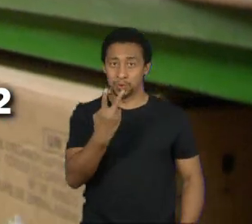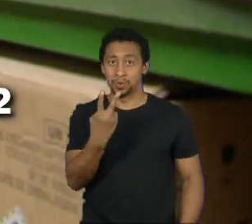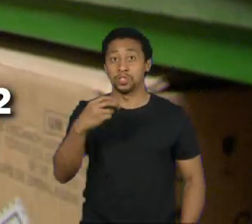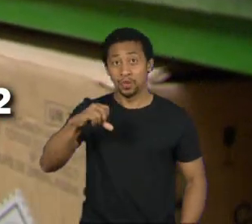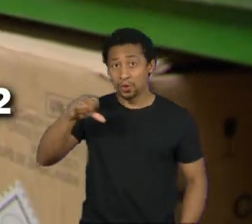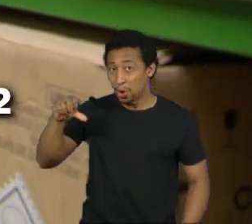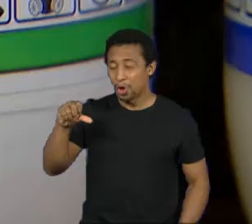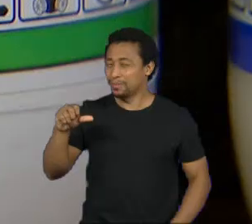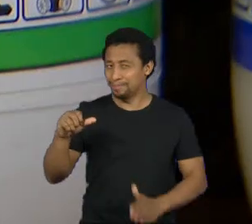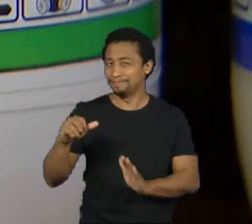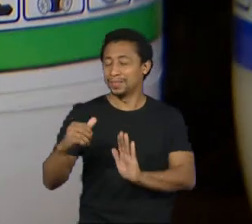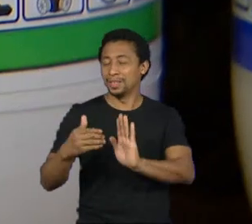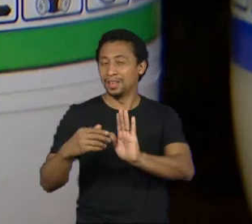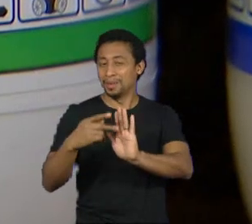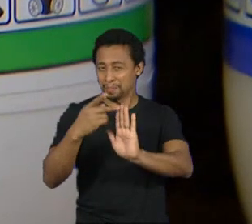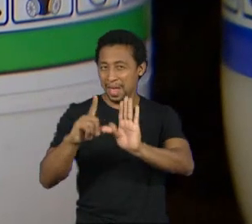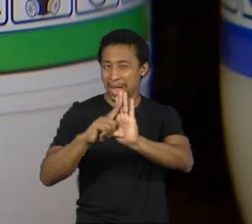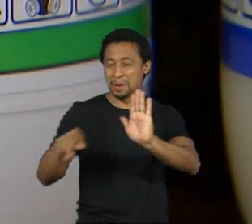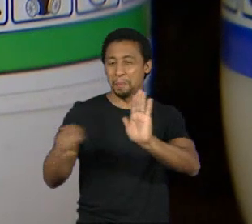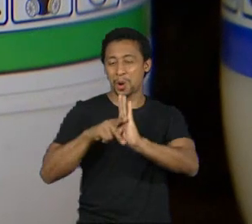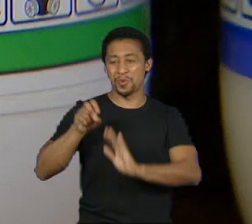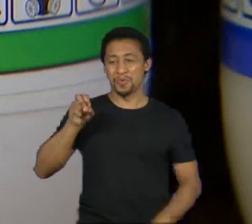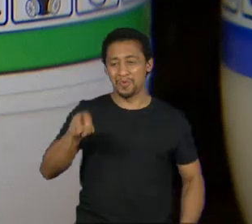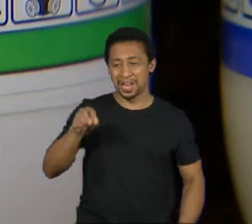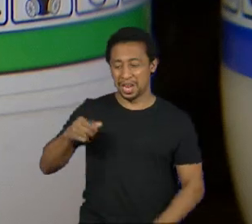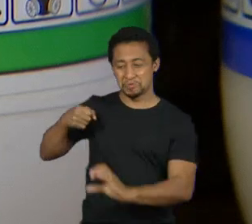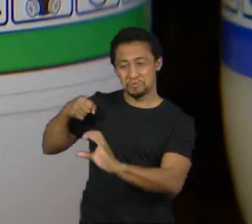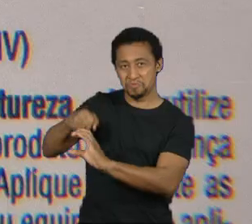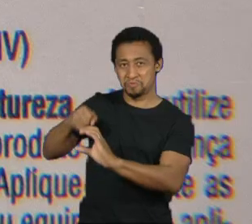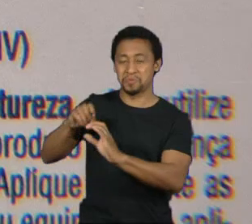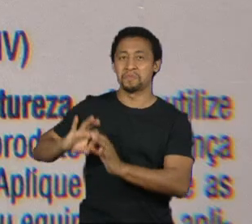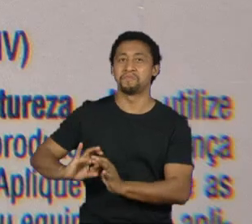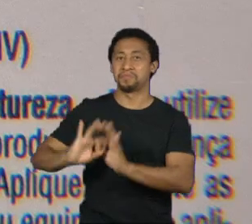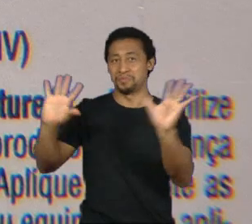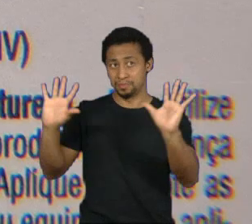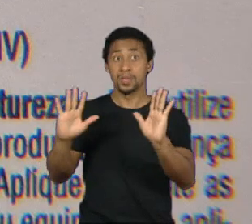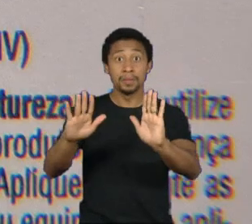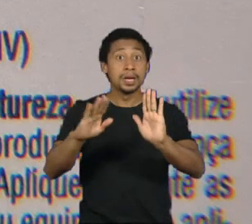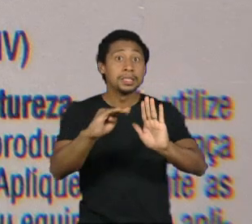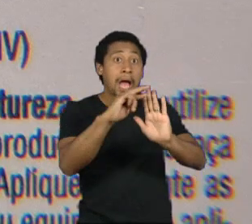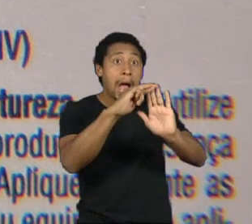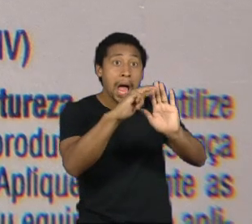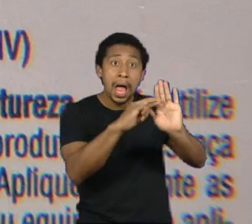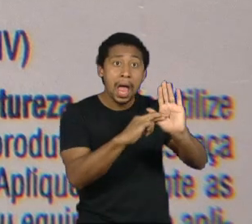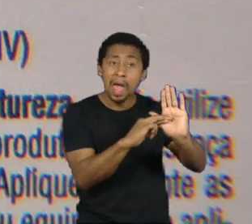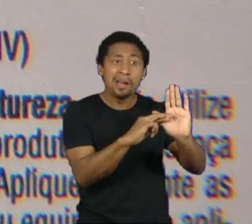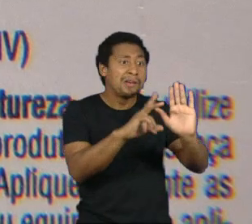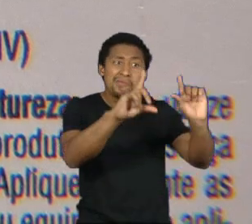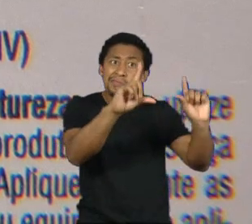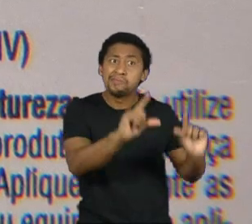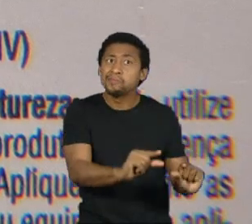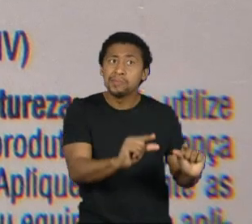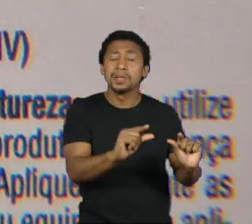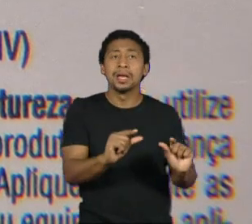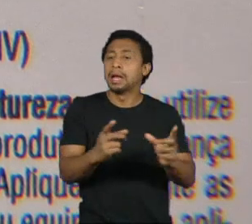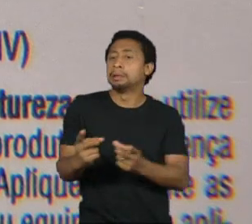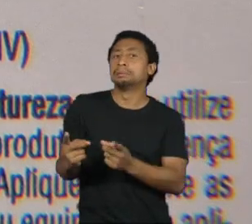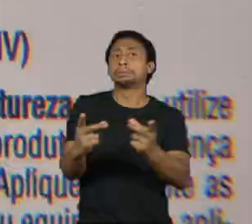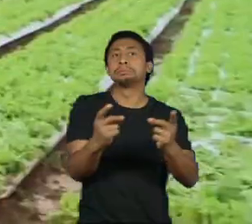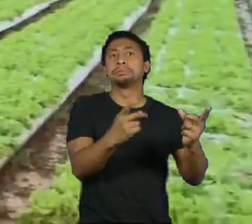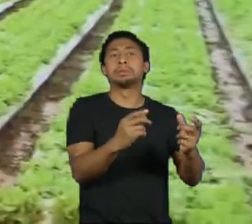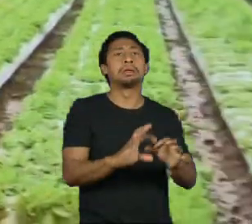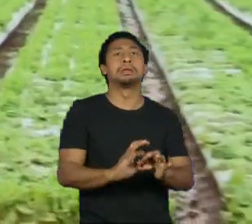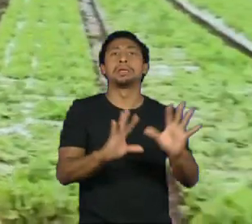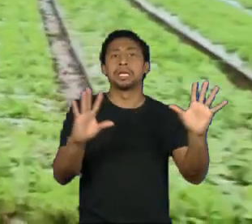do Veneno. Ao flexibilizar regras para aprovação de pesticidas e centralizar decisões no Ministério